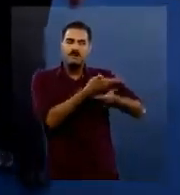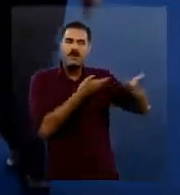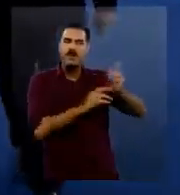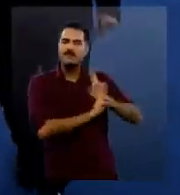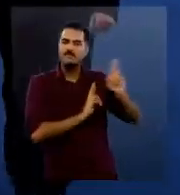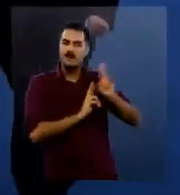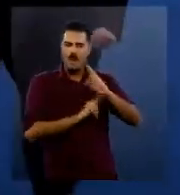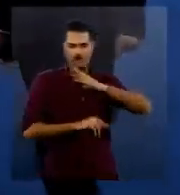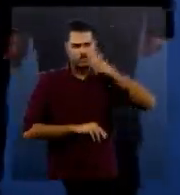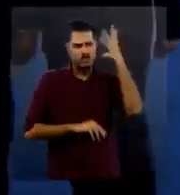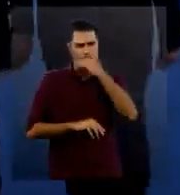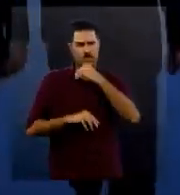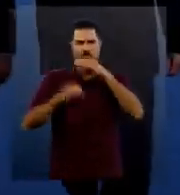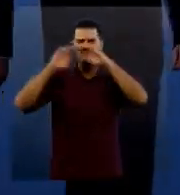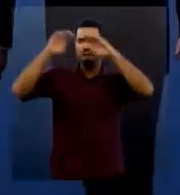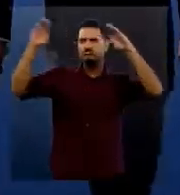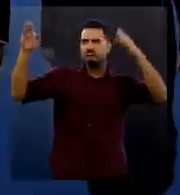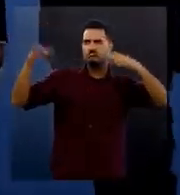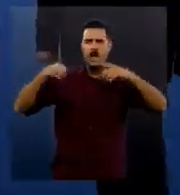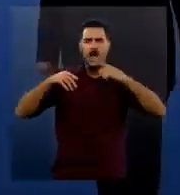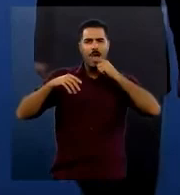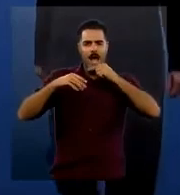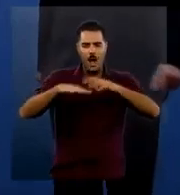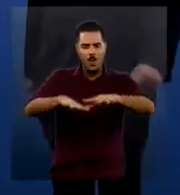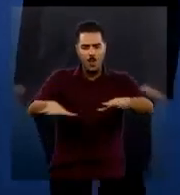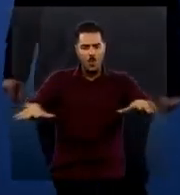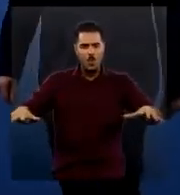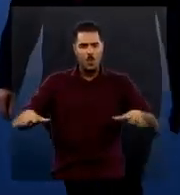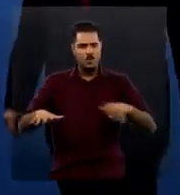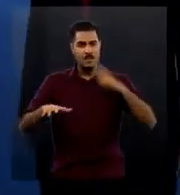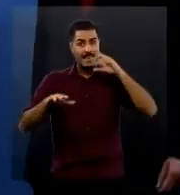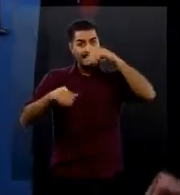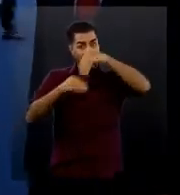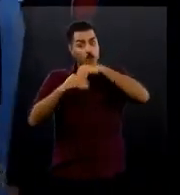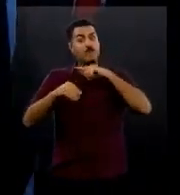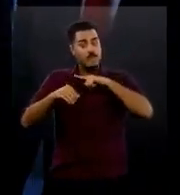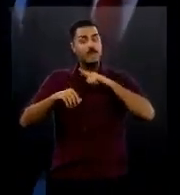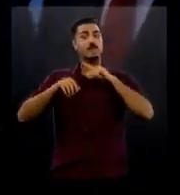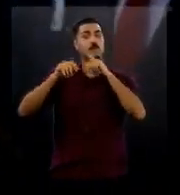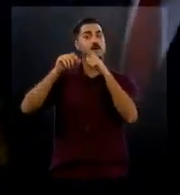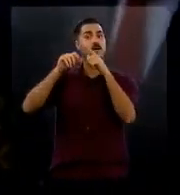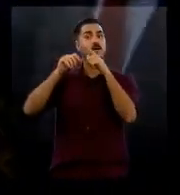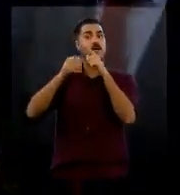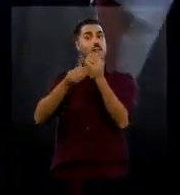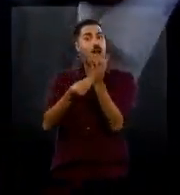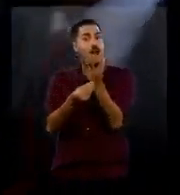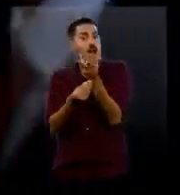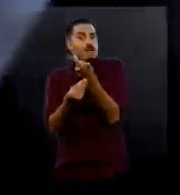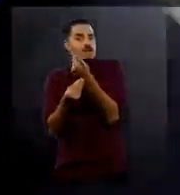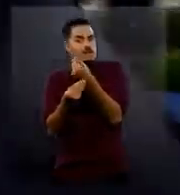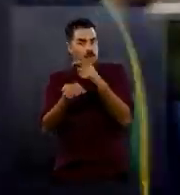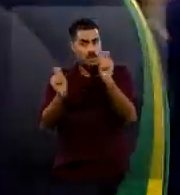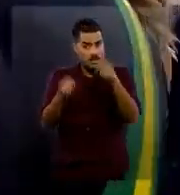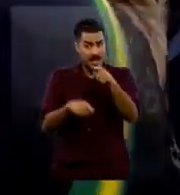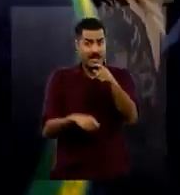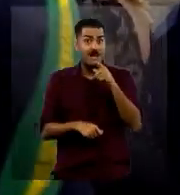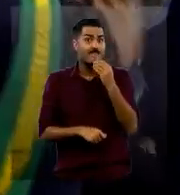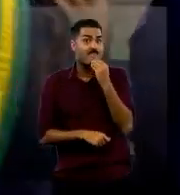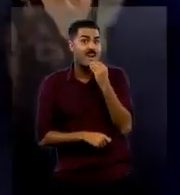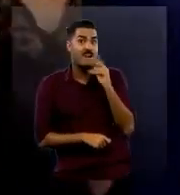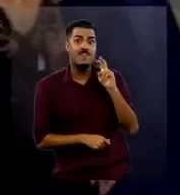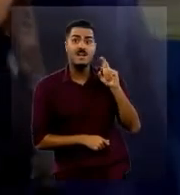de arte. Inclusive, uma dica para quem veio a Brasília para a posse, vale a pena ir lá visitar, conhecer as obras de arte que estão lá